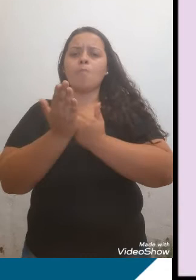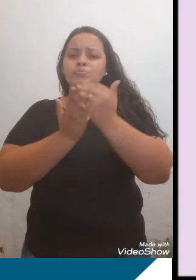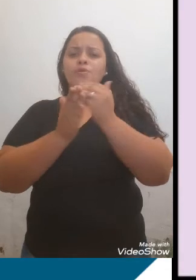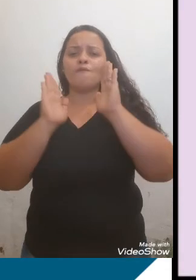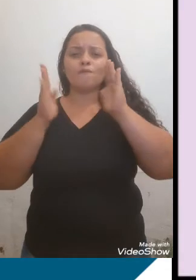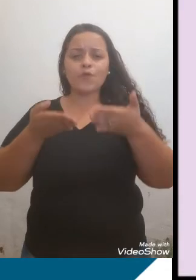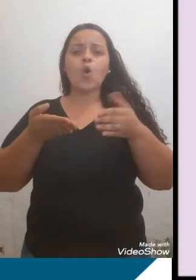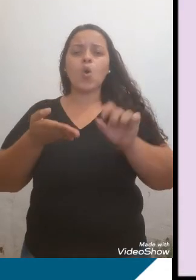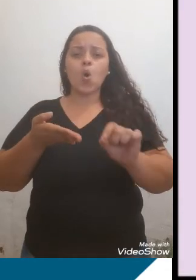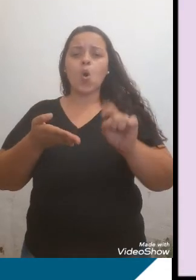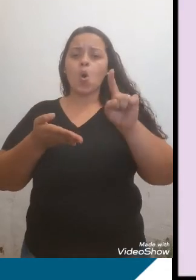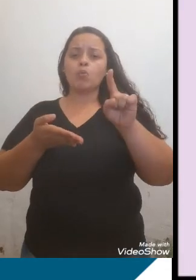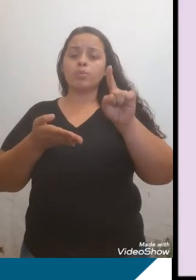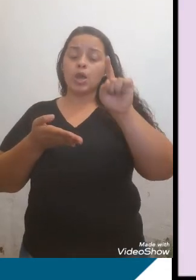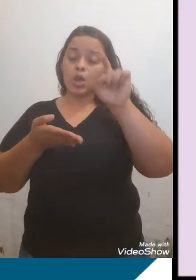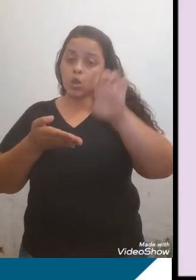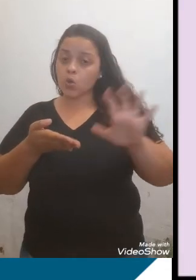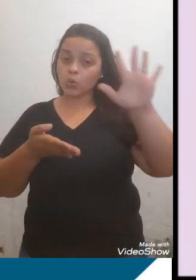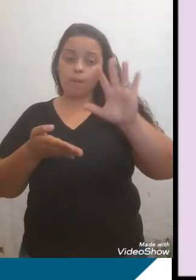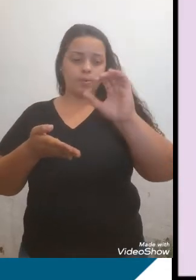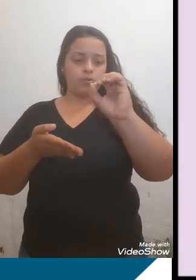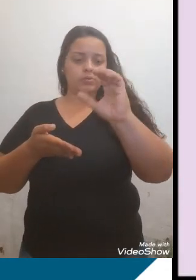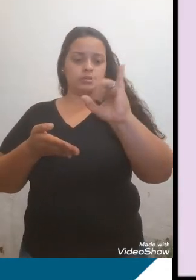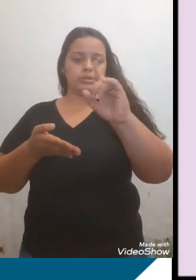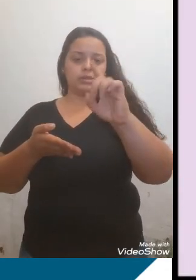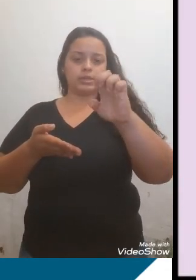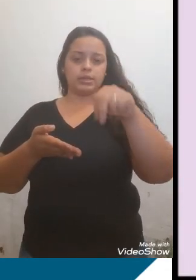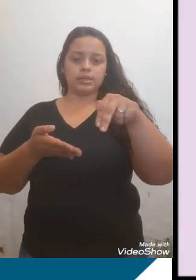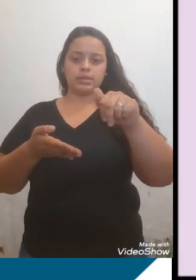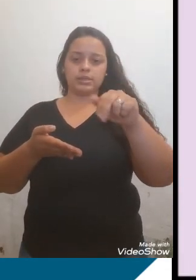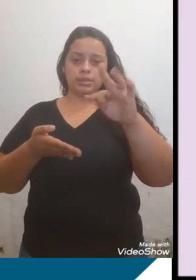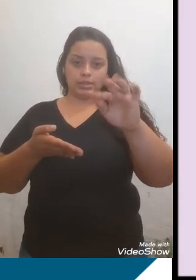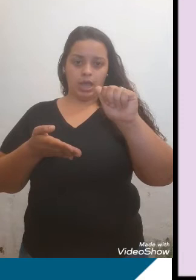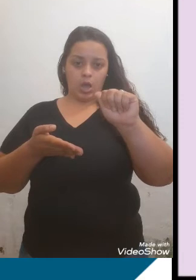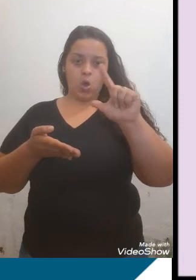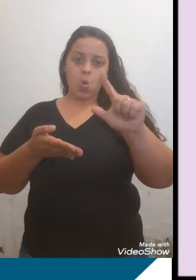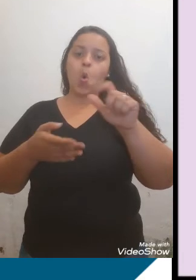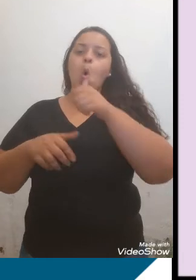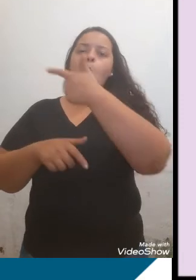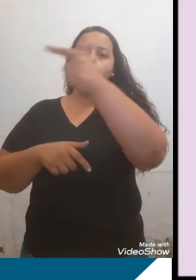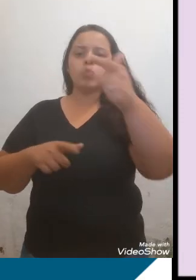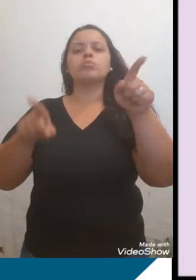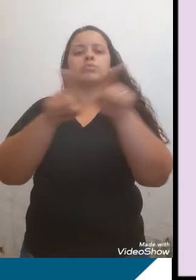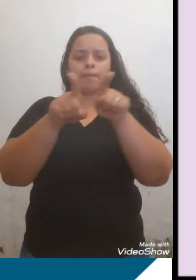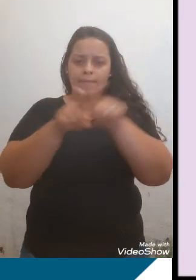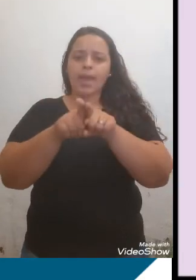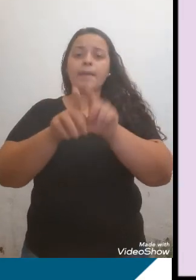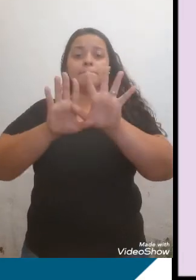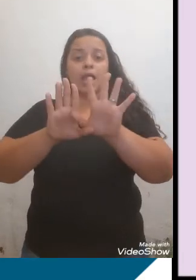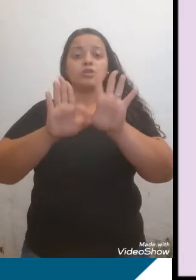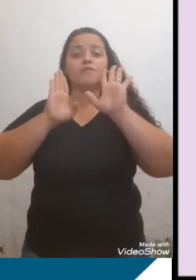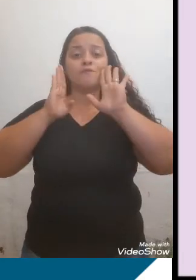na Europa Ocidental. Não significa com isso que outros locais não passarão por modificações também, tal como foi nos